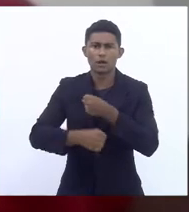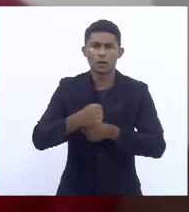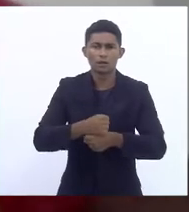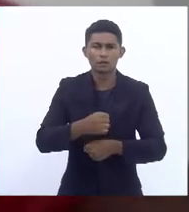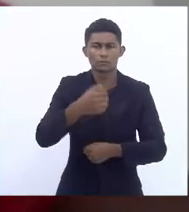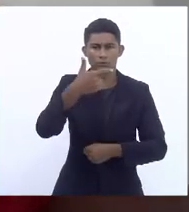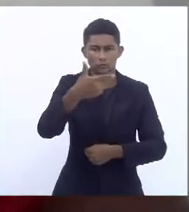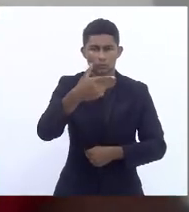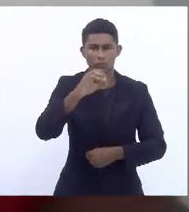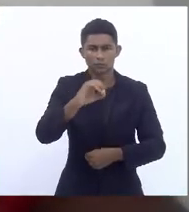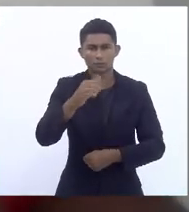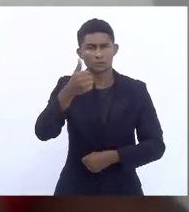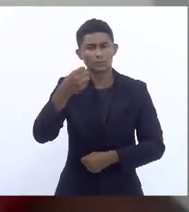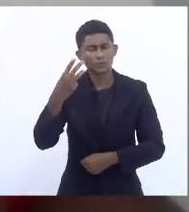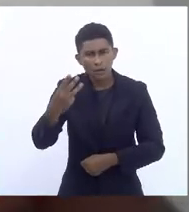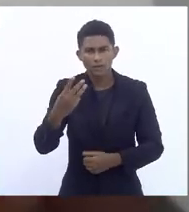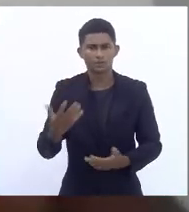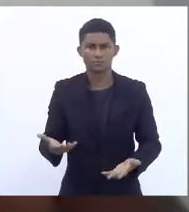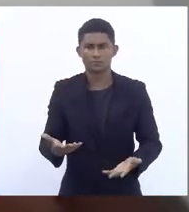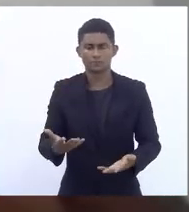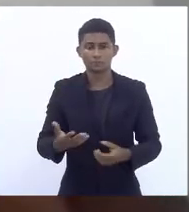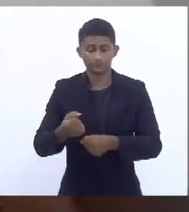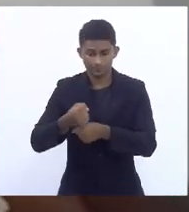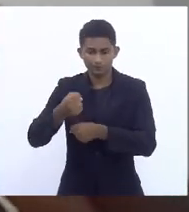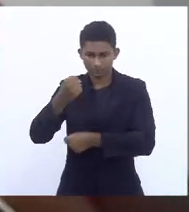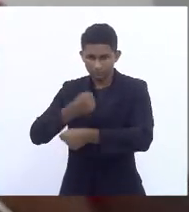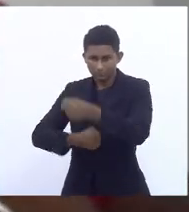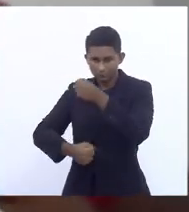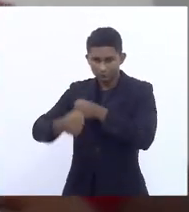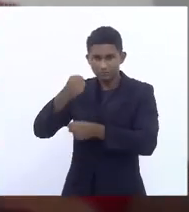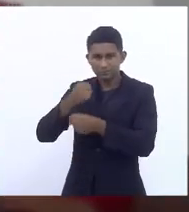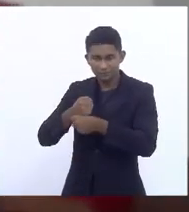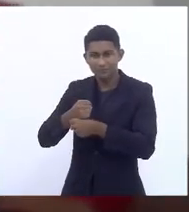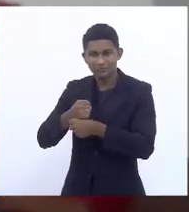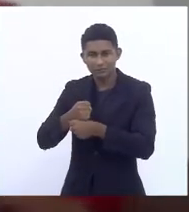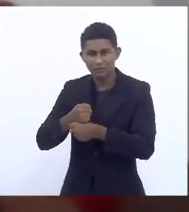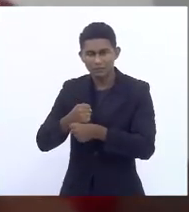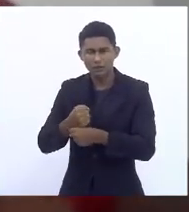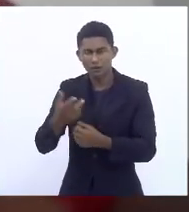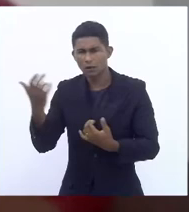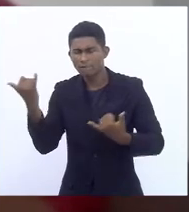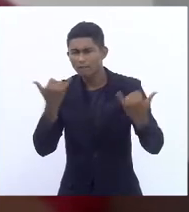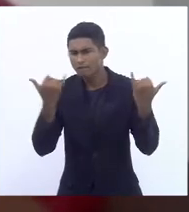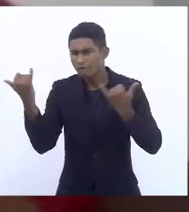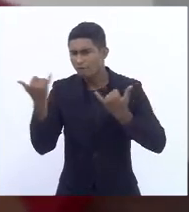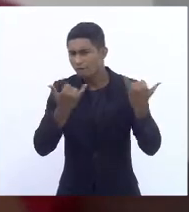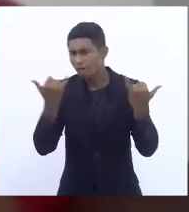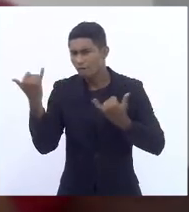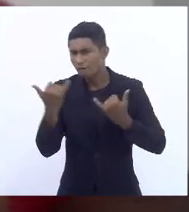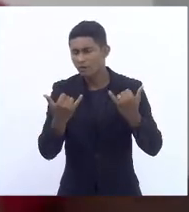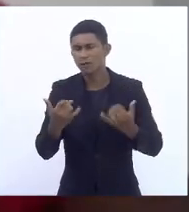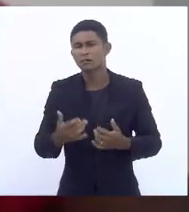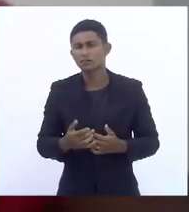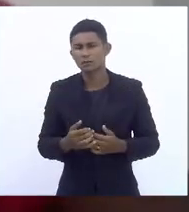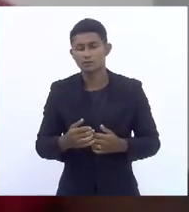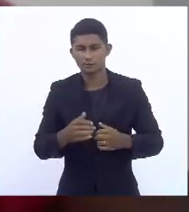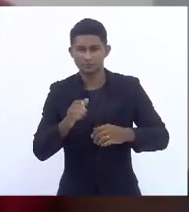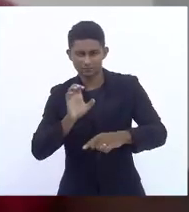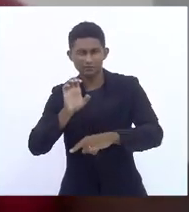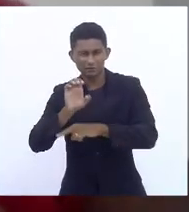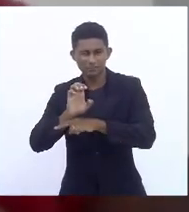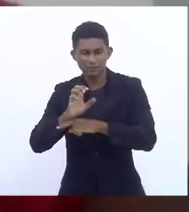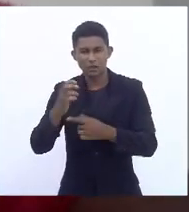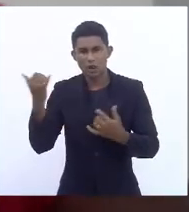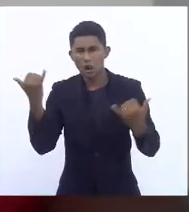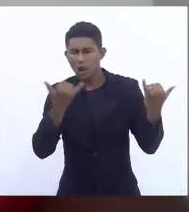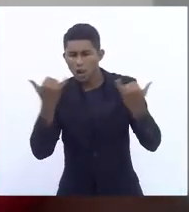2013 e, desde o ano passado, as últimas notícias que tivemos por parte do Estado é que não